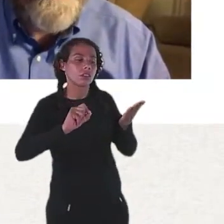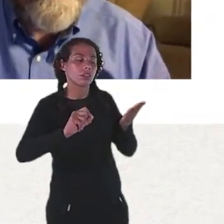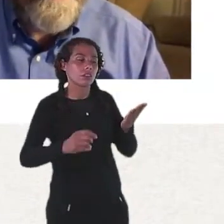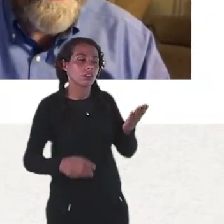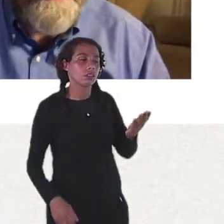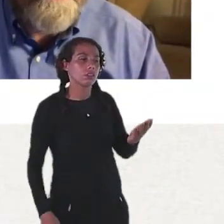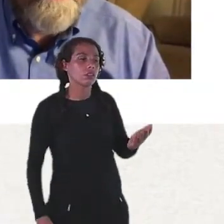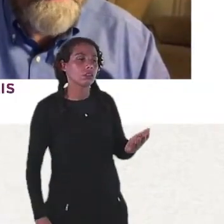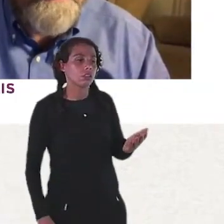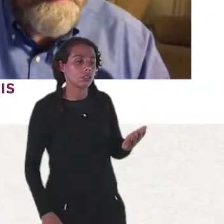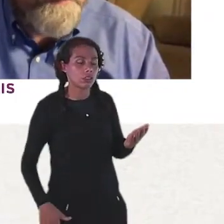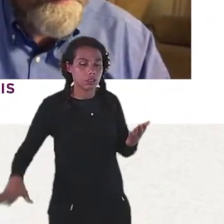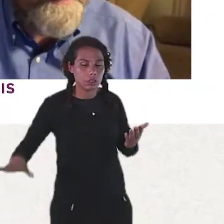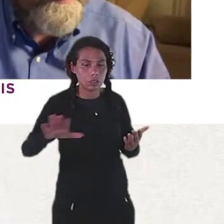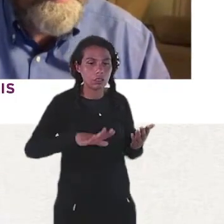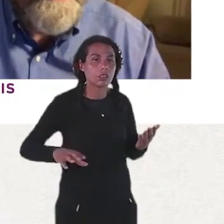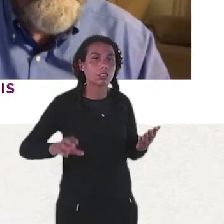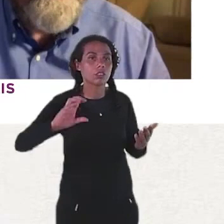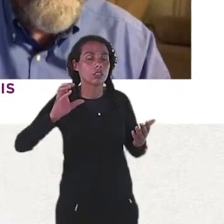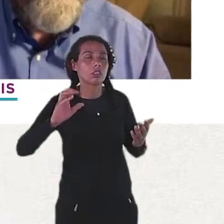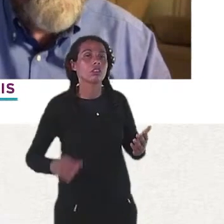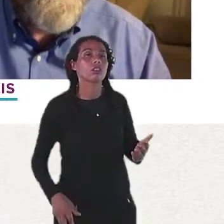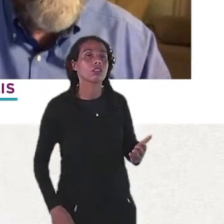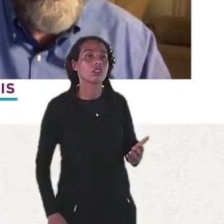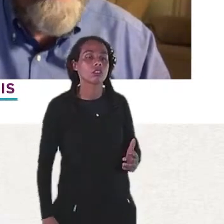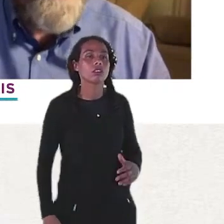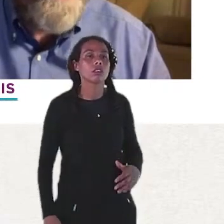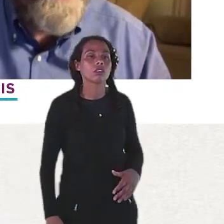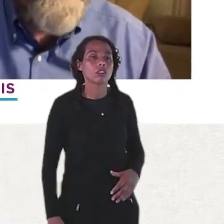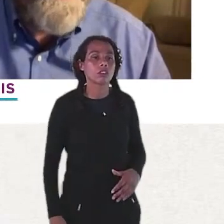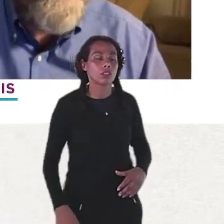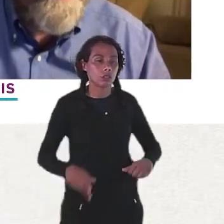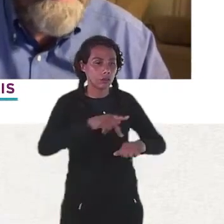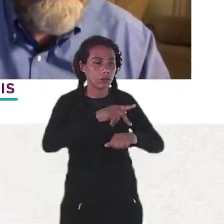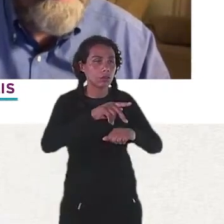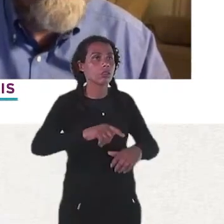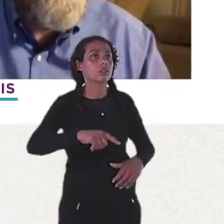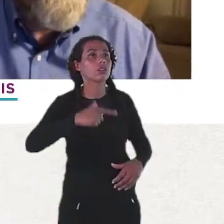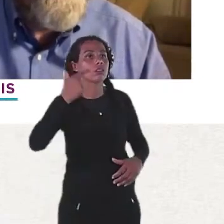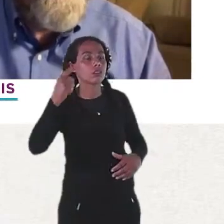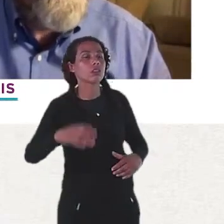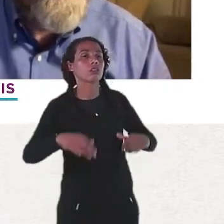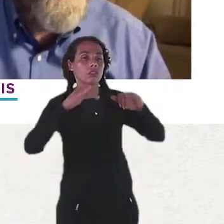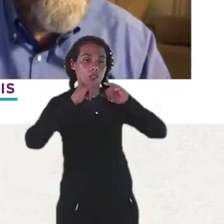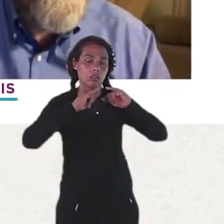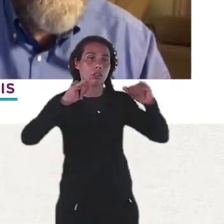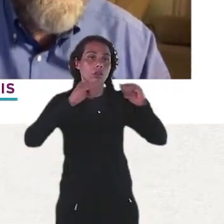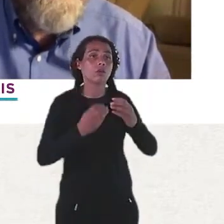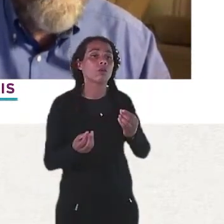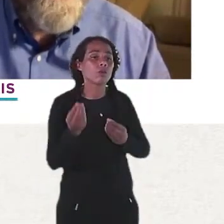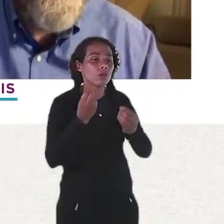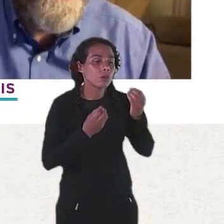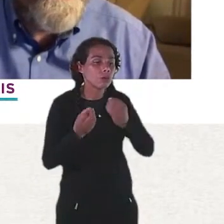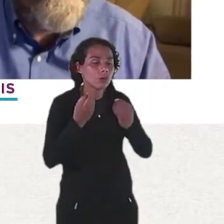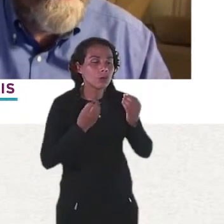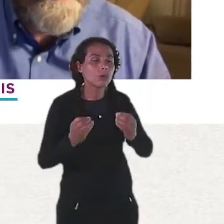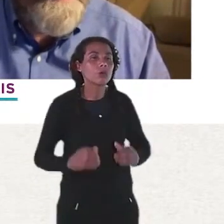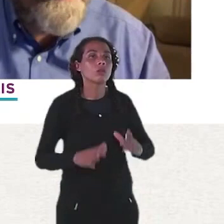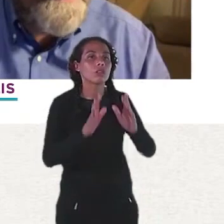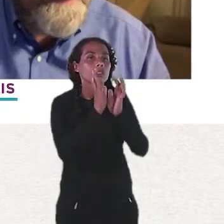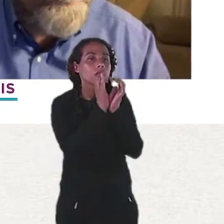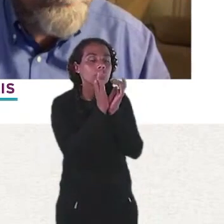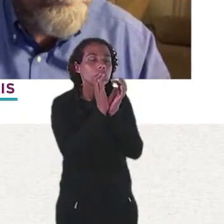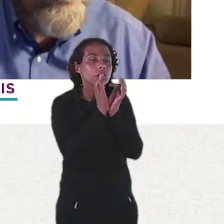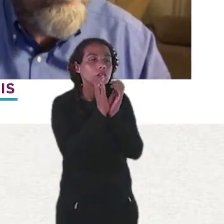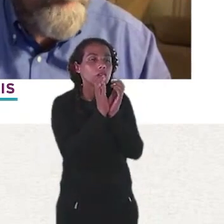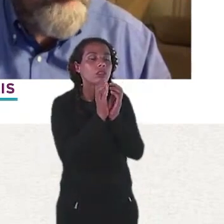revista científica, algum jornal no exterior, dizendo como a neurociência explica as fragilidades que emergiram com